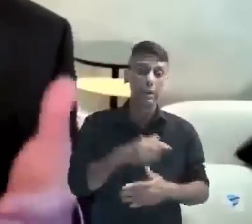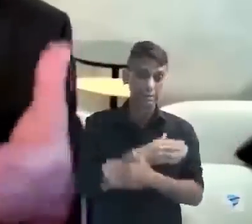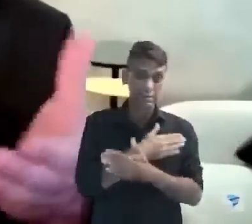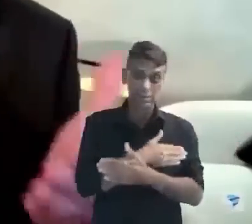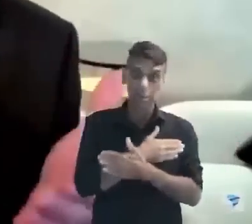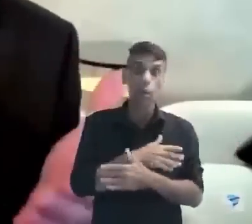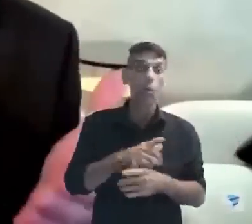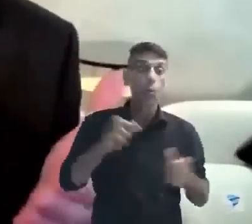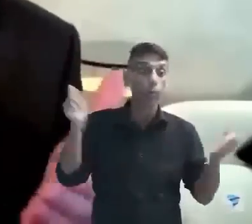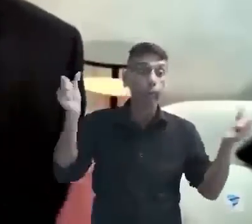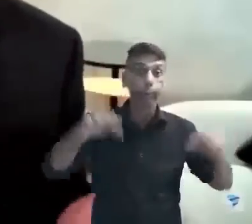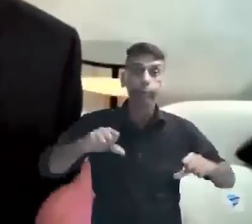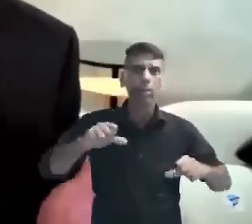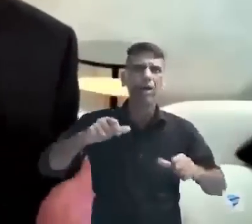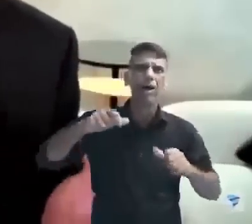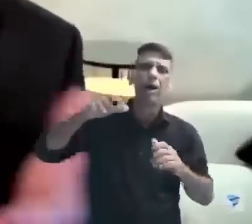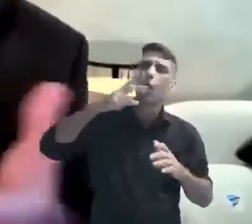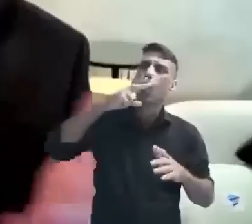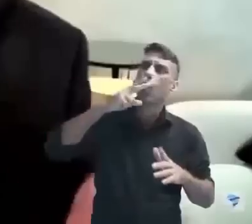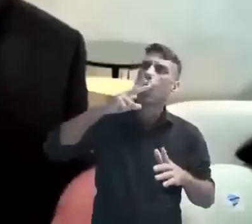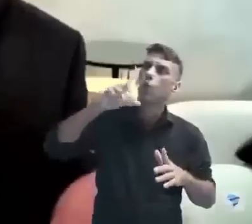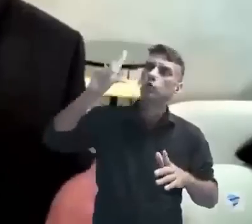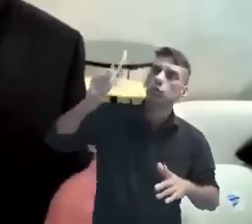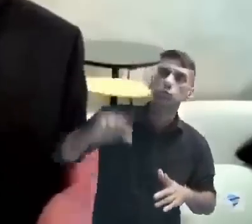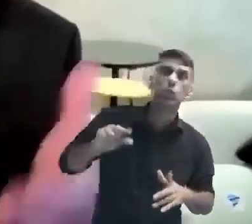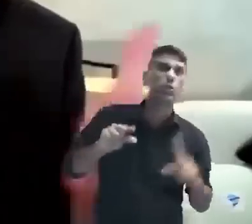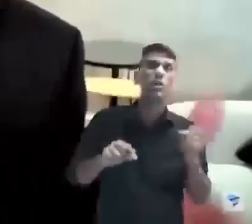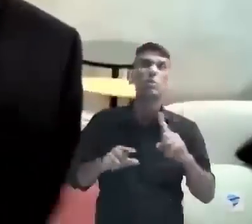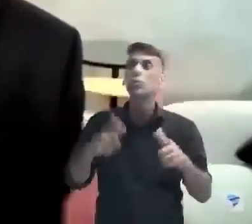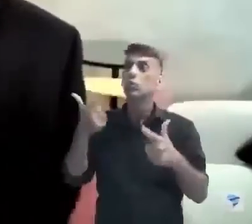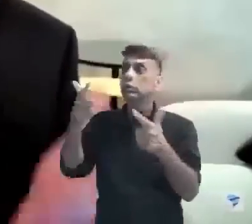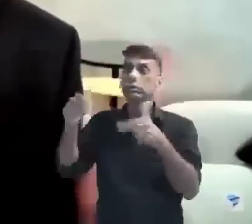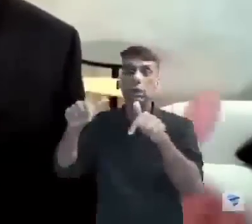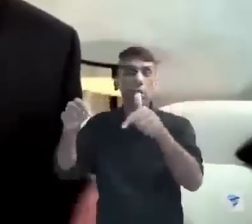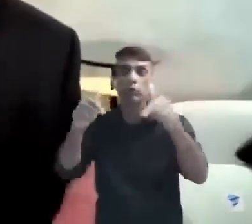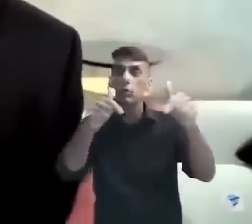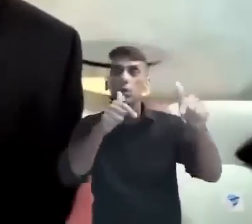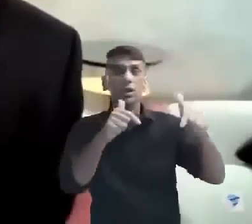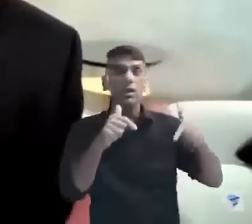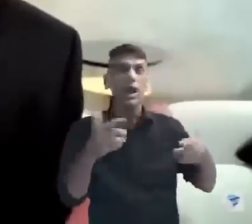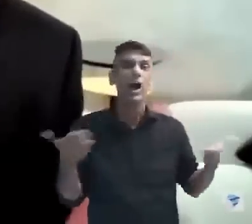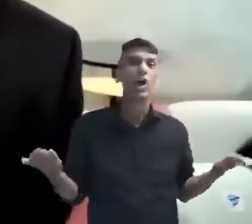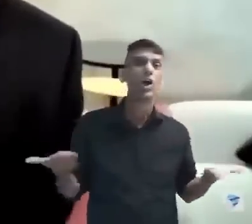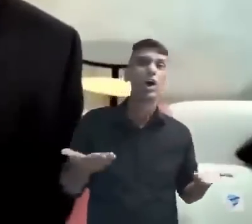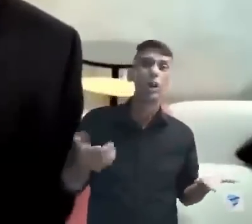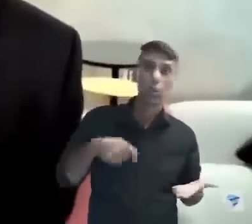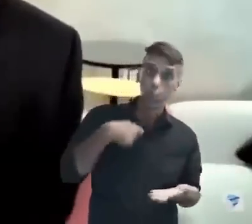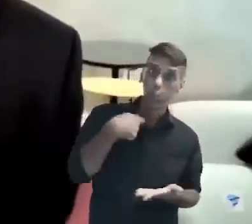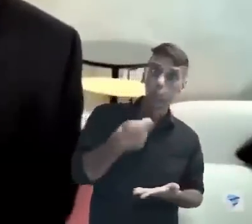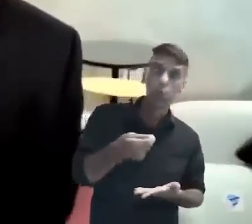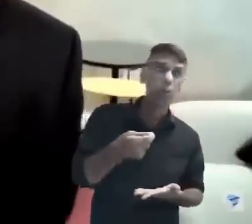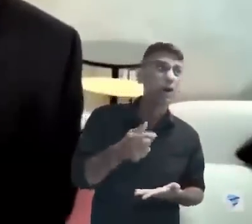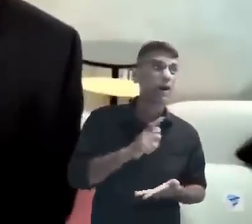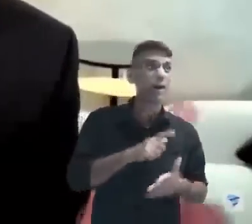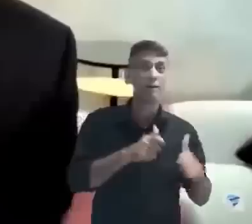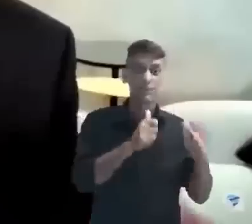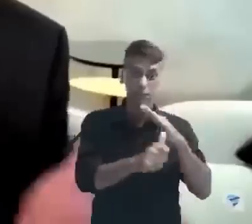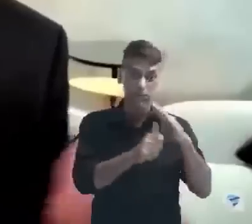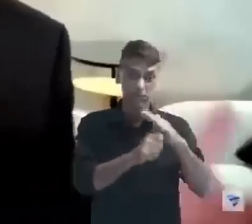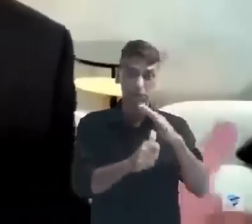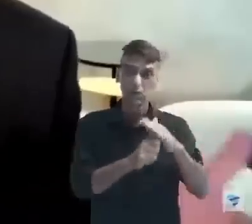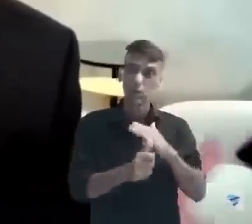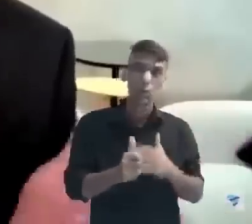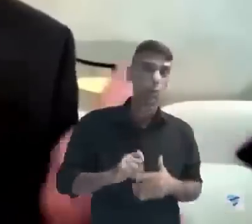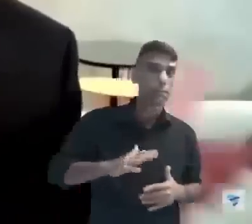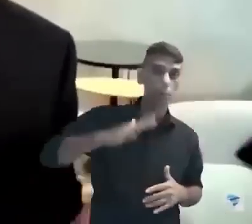o sistema brasileiro é o mesmo que transformou o Brasil num paraíso fiscal. O Brasil e a Estônia não